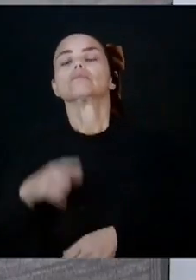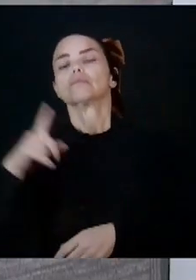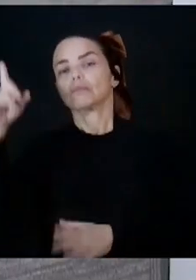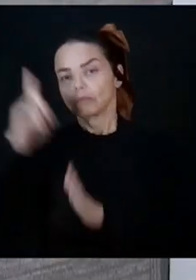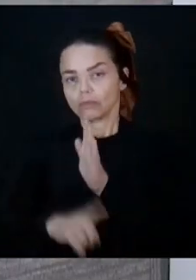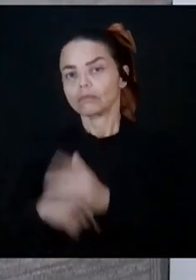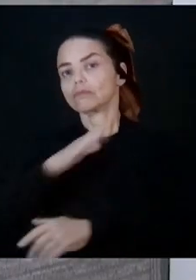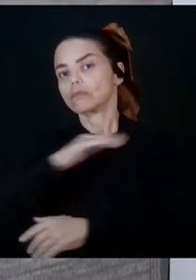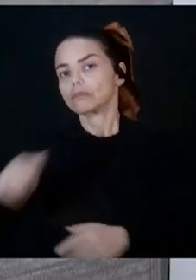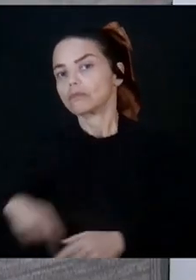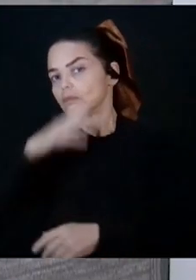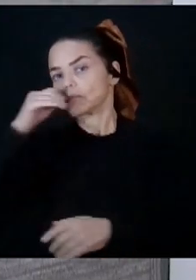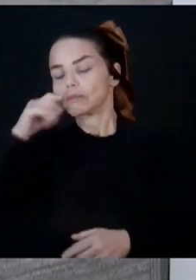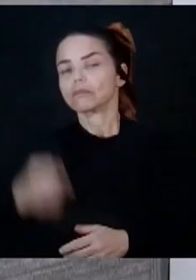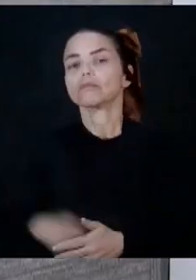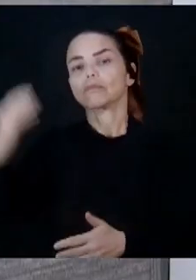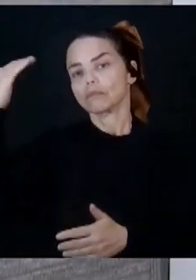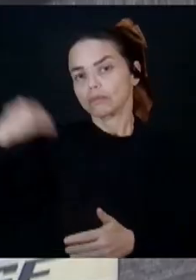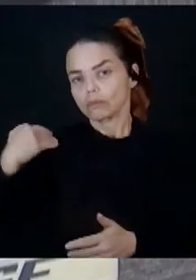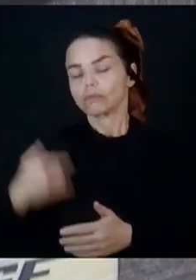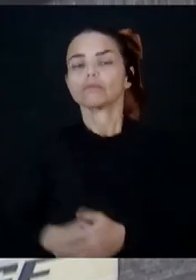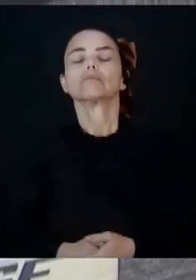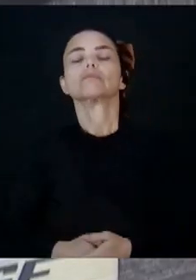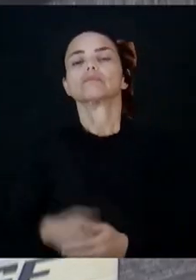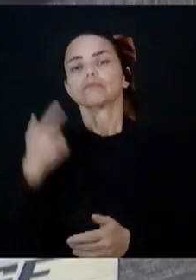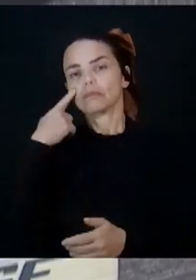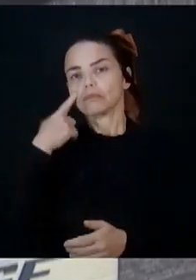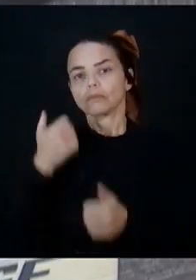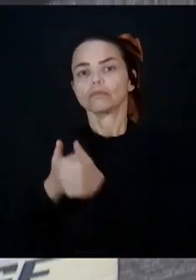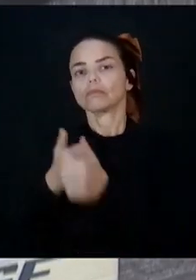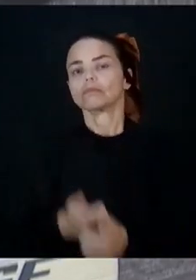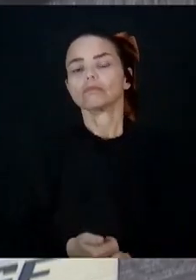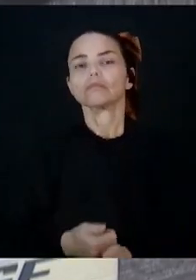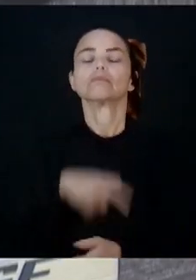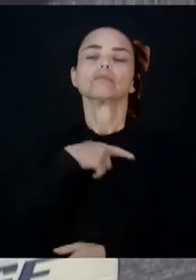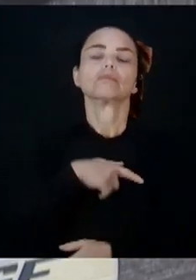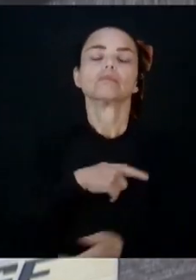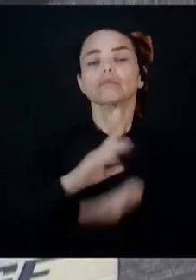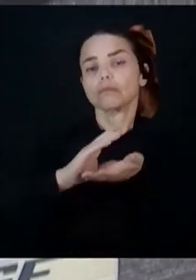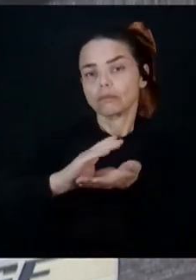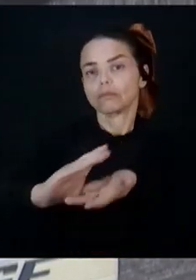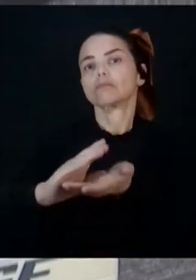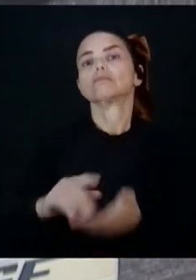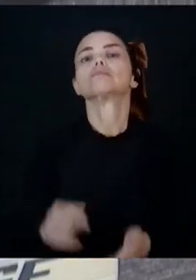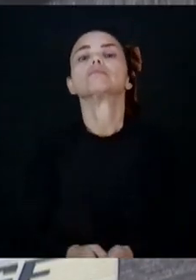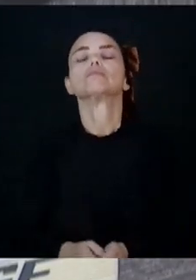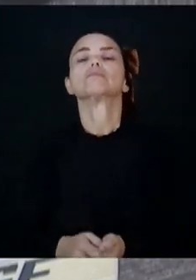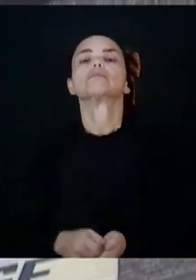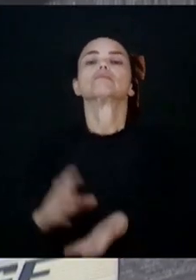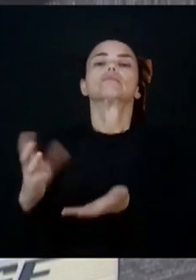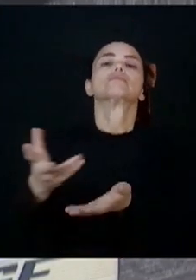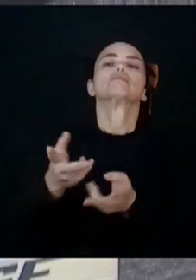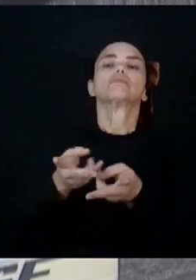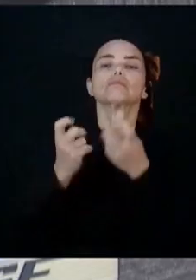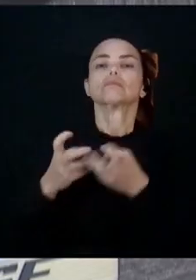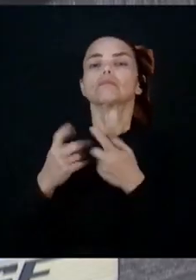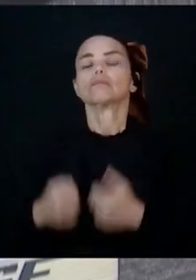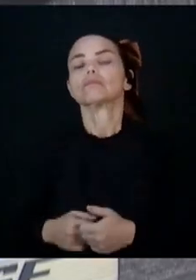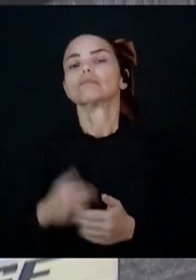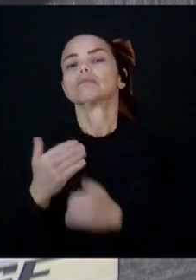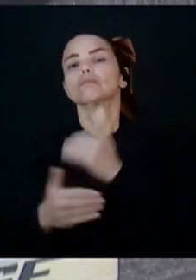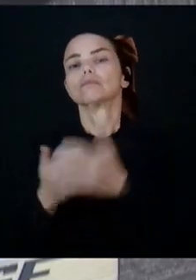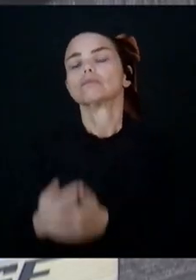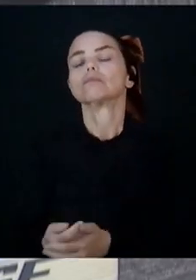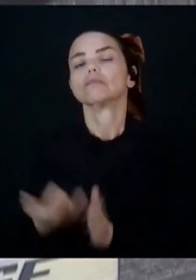a vereadora Débora Palermo. Acompanhe. Esses recursos, André, eles são captados através do imposto de